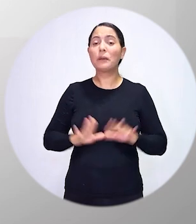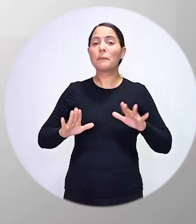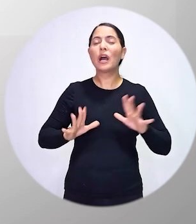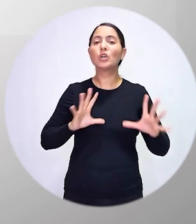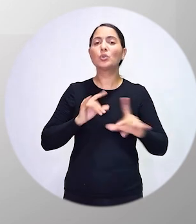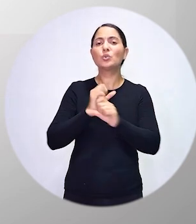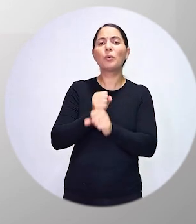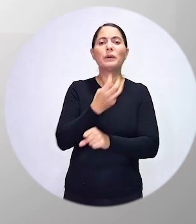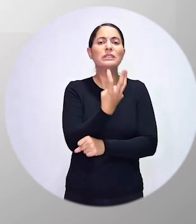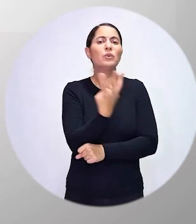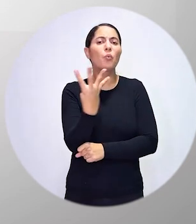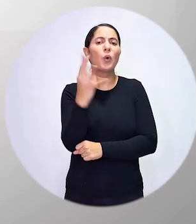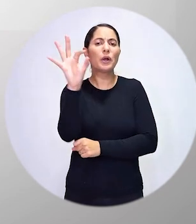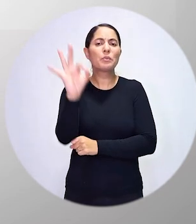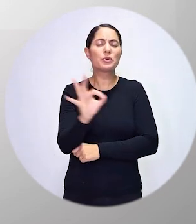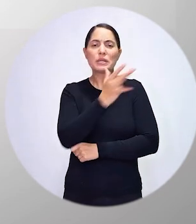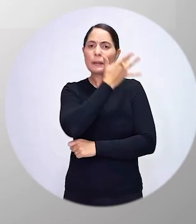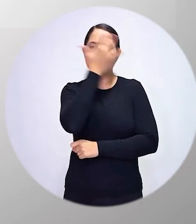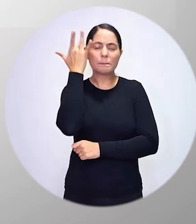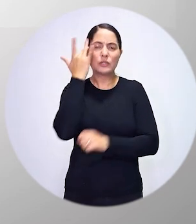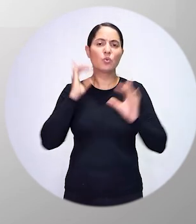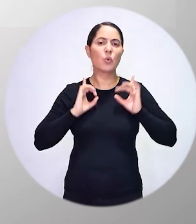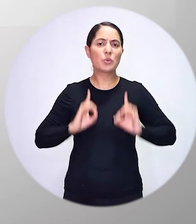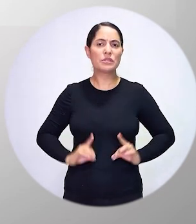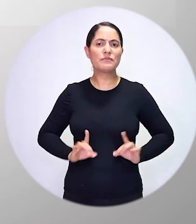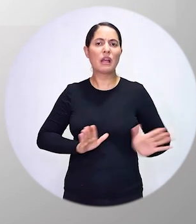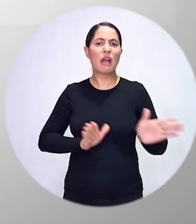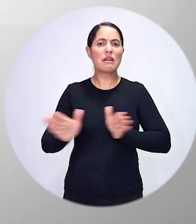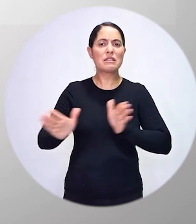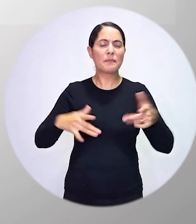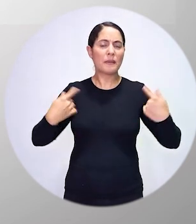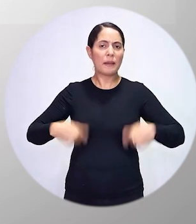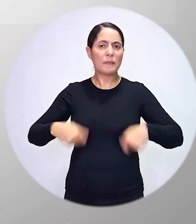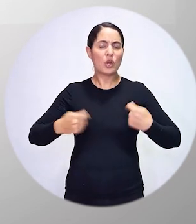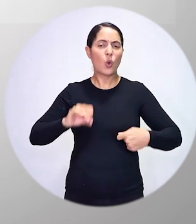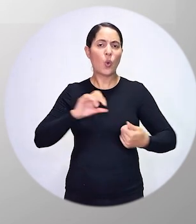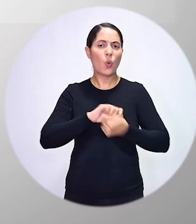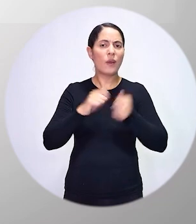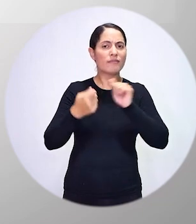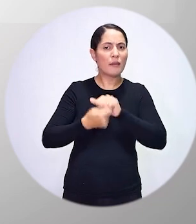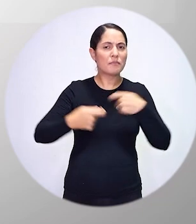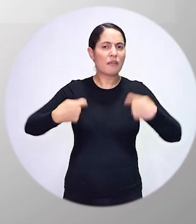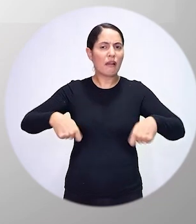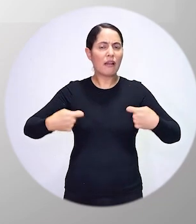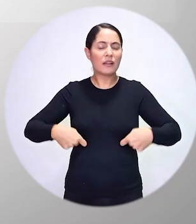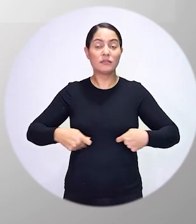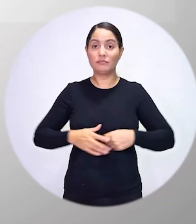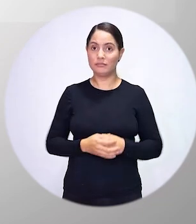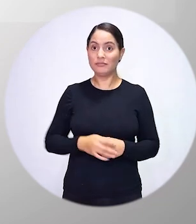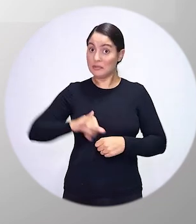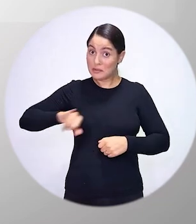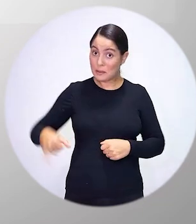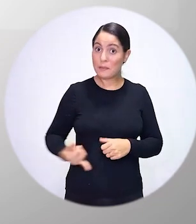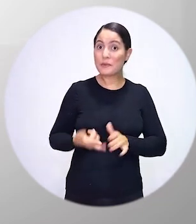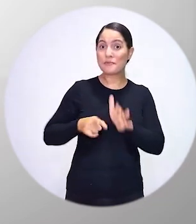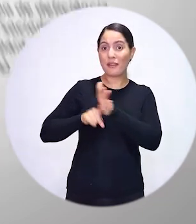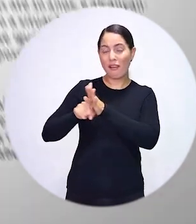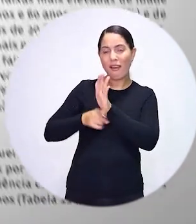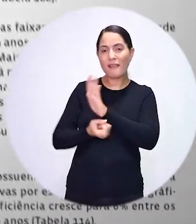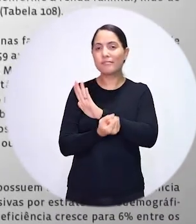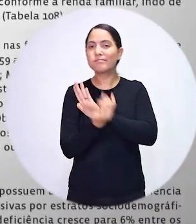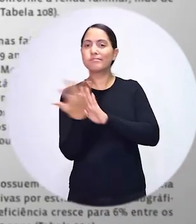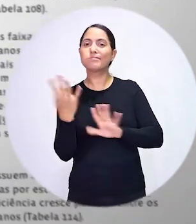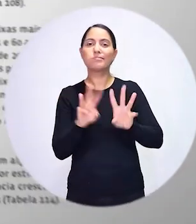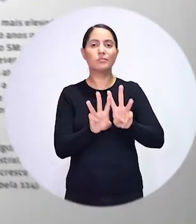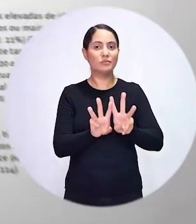são predominantes. Ao todo, 34% necessitam de recursos de acessibilidade ou adaptação razoável. Não perca